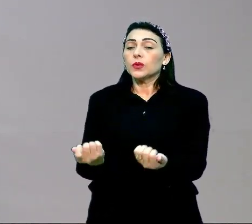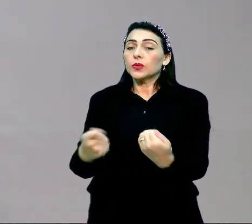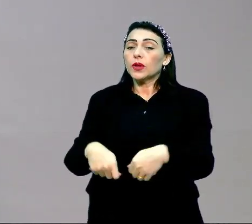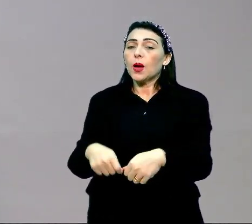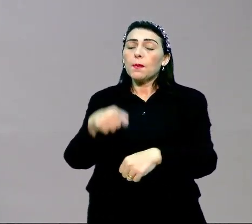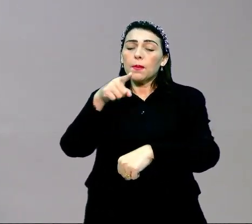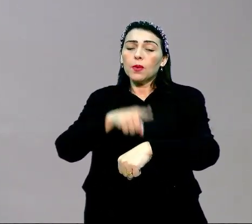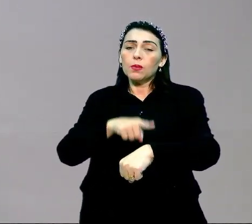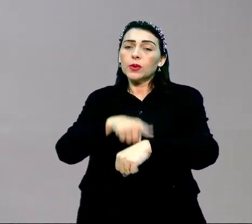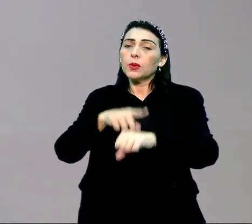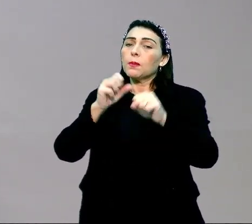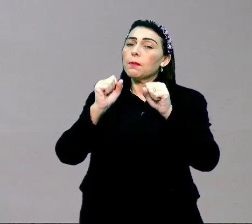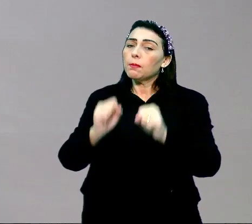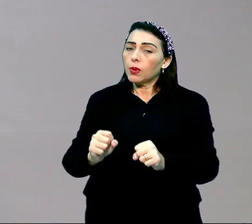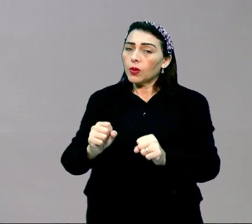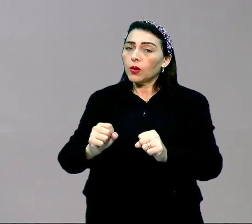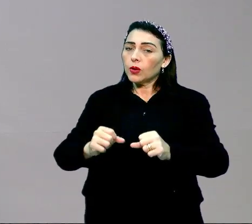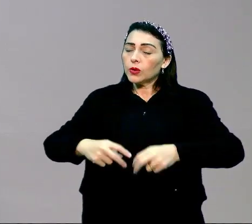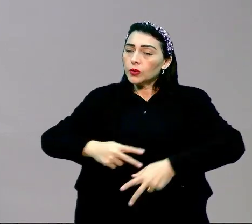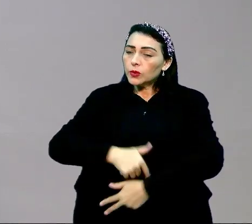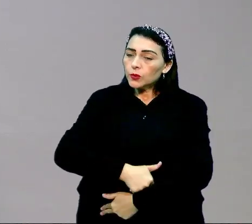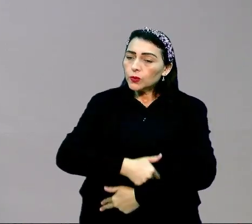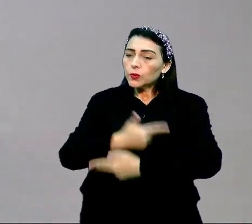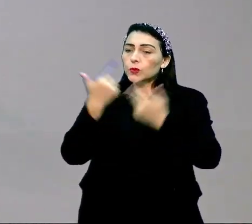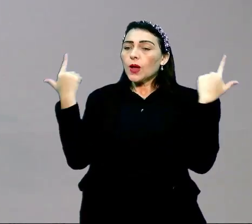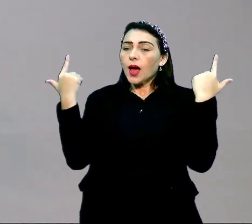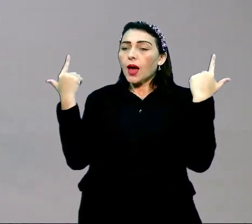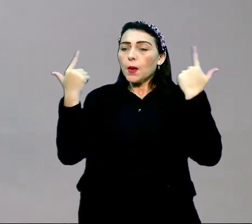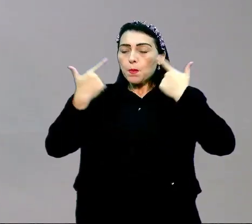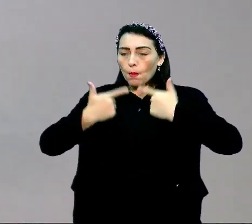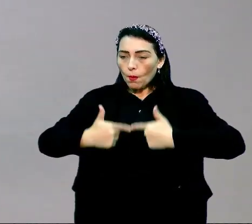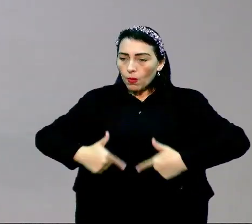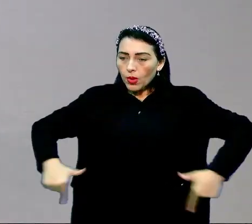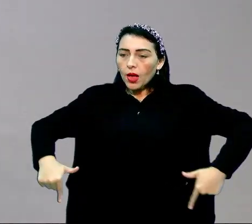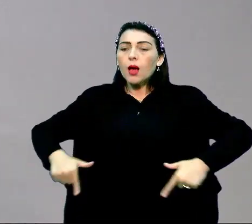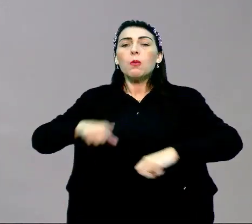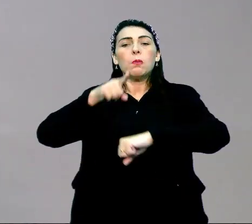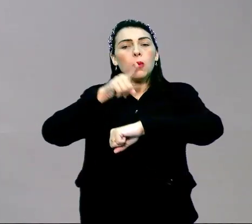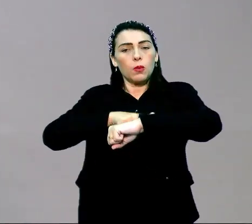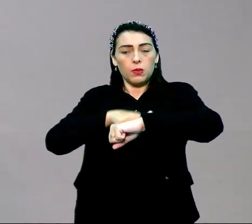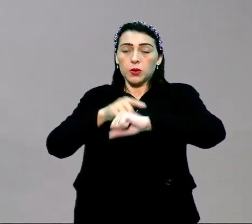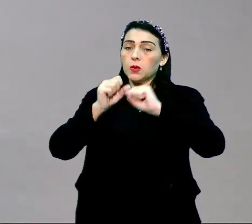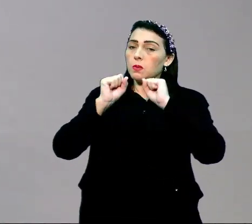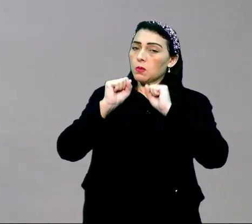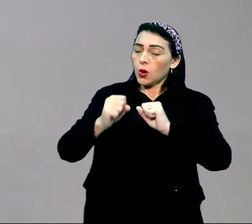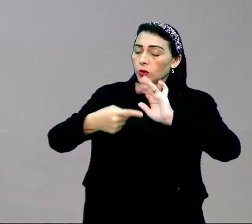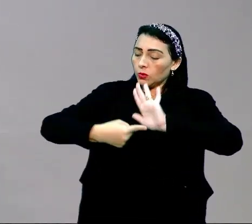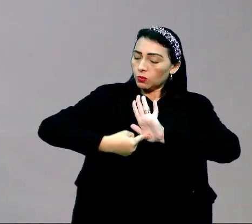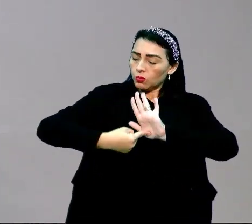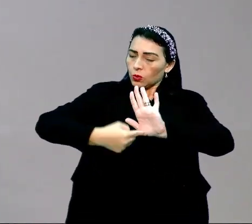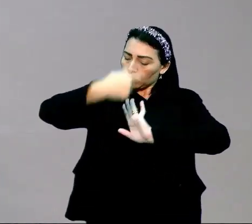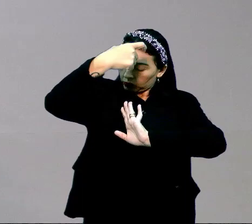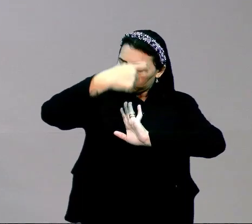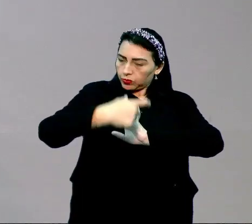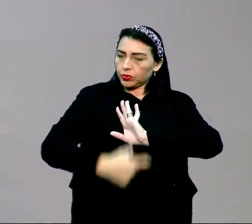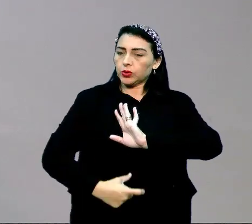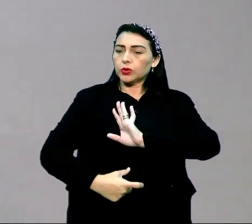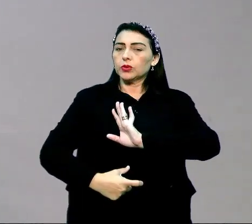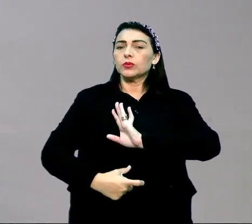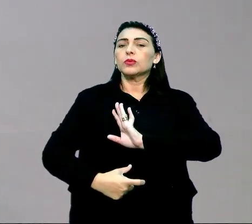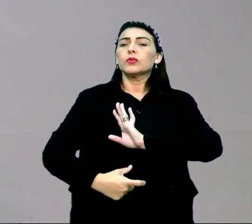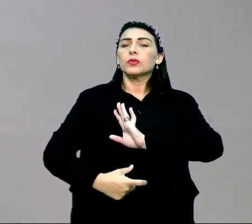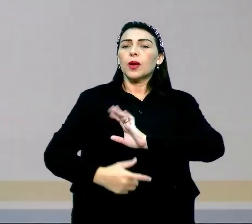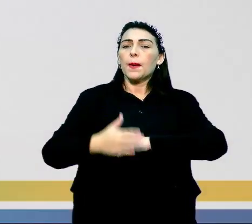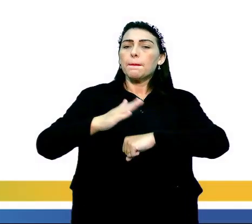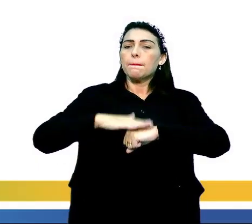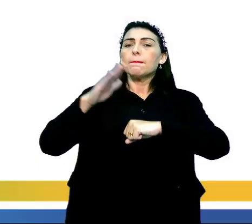é aquele momento em que a gente pode se despir. Por isso, porque o pessoal vai pelado? Porque é aquele momento em que eu posso expor quem eu sou em uma vertente